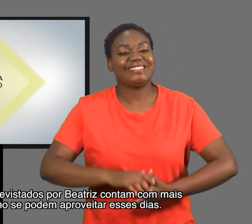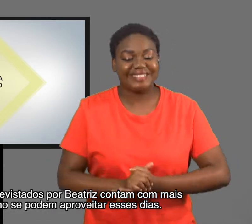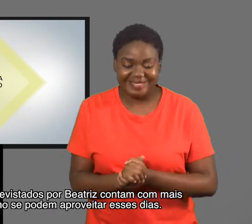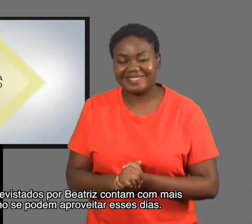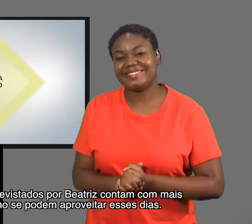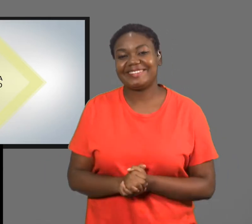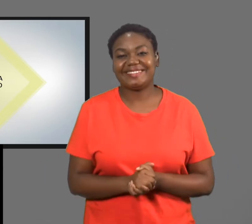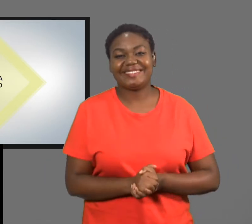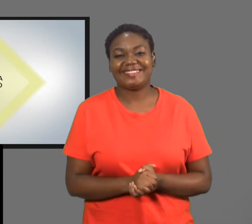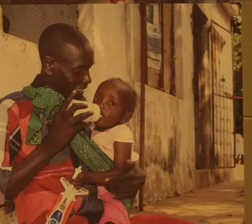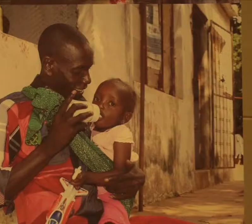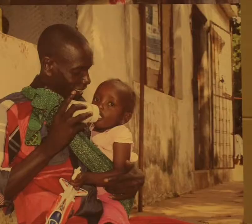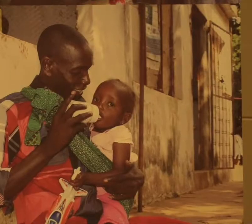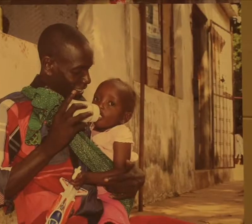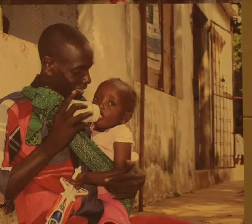esses dias.